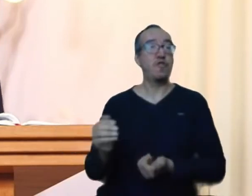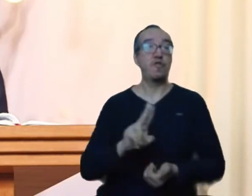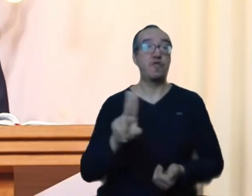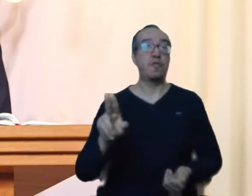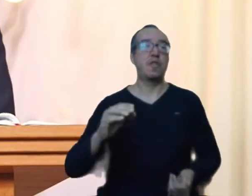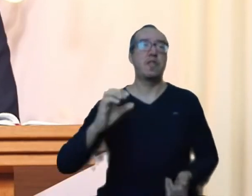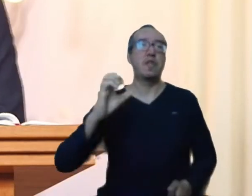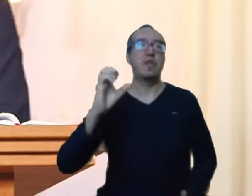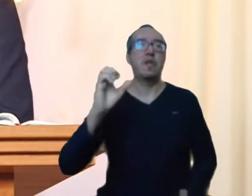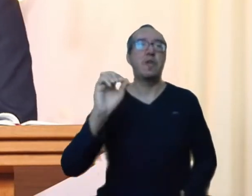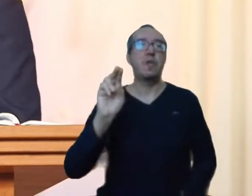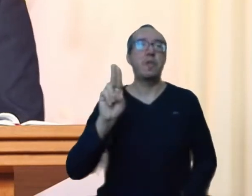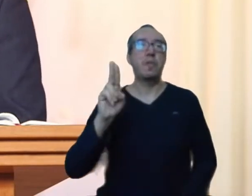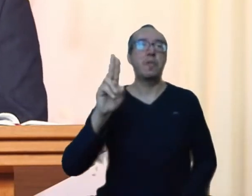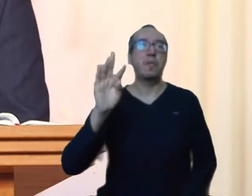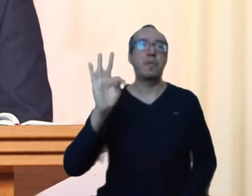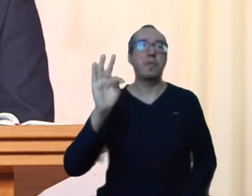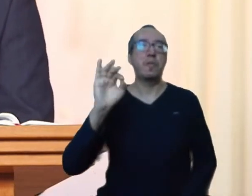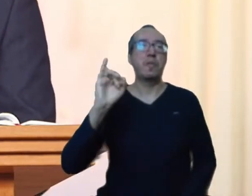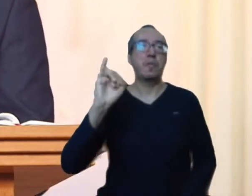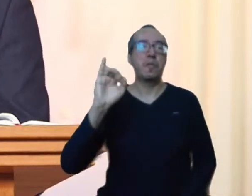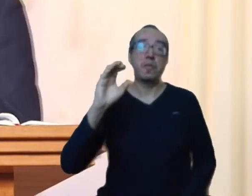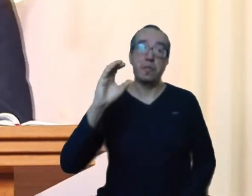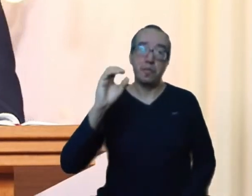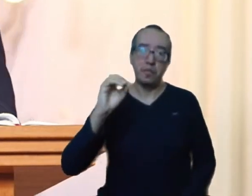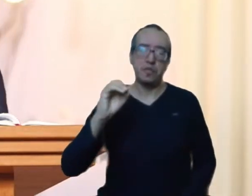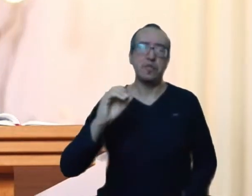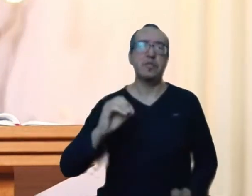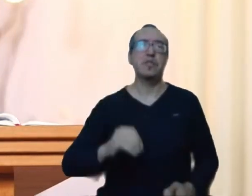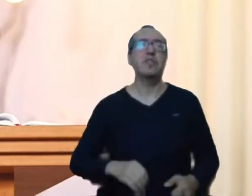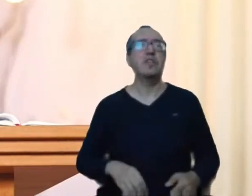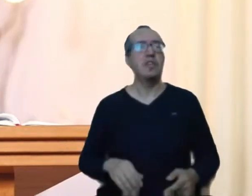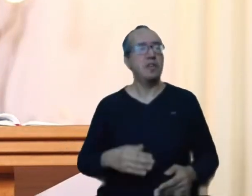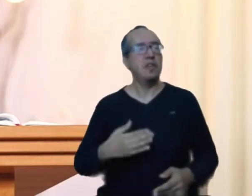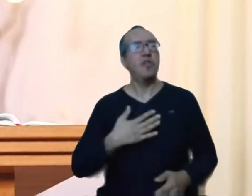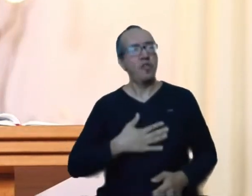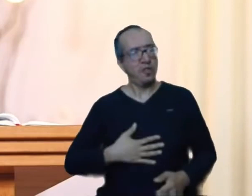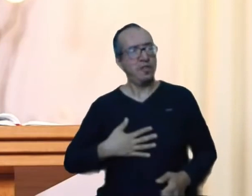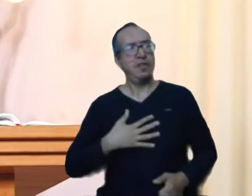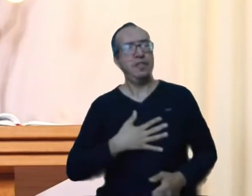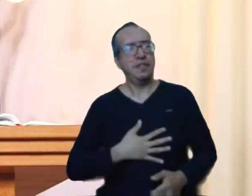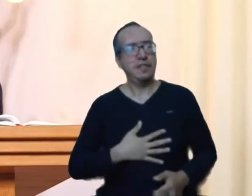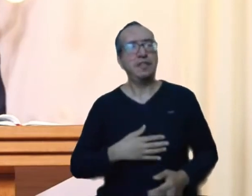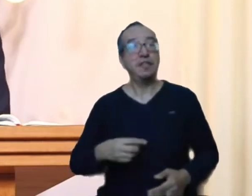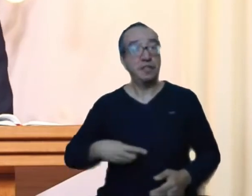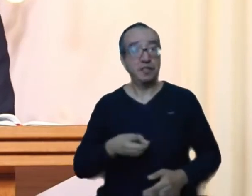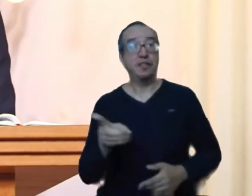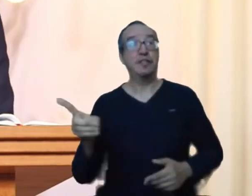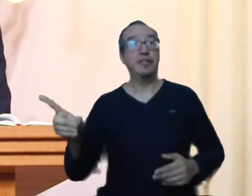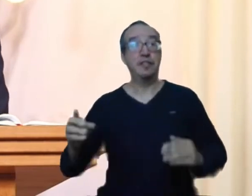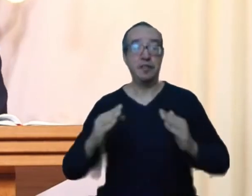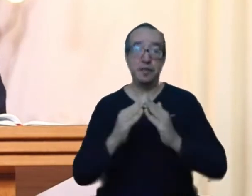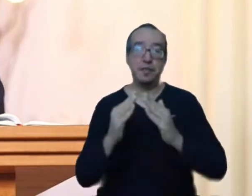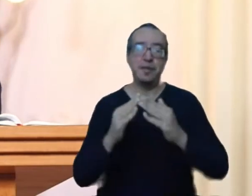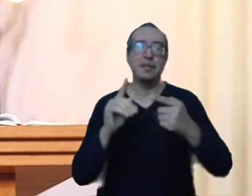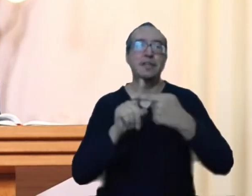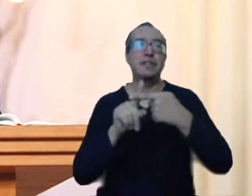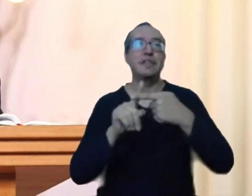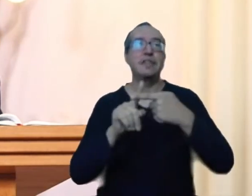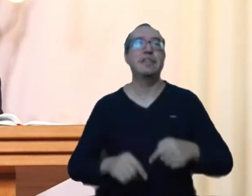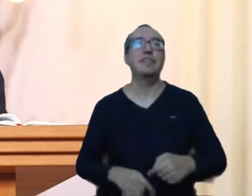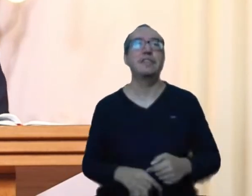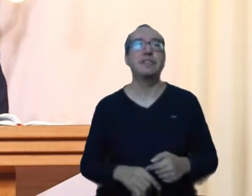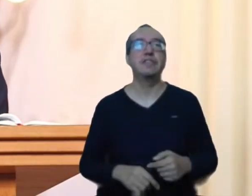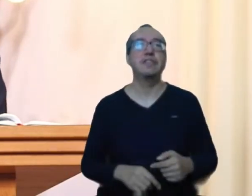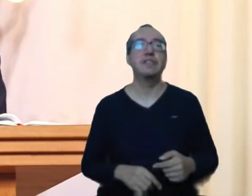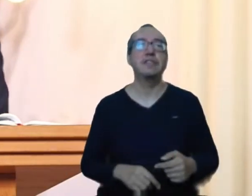cultos. Um jovem que, apesar de estar na igreja, ele tinha muita facilidade